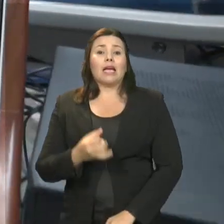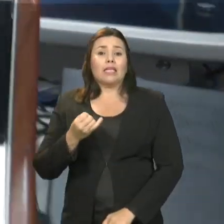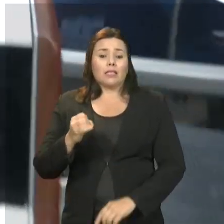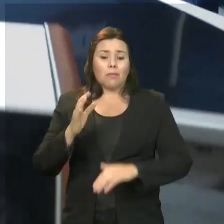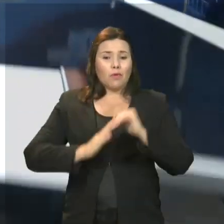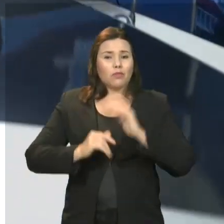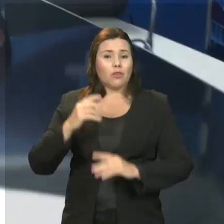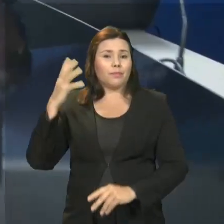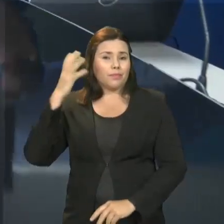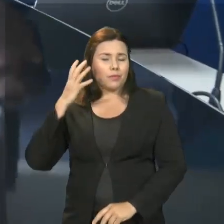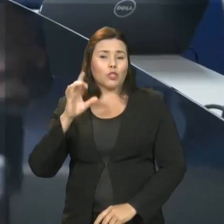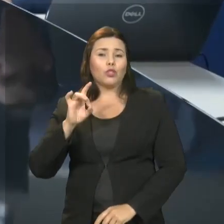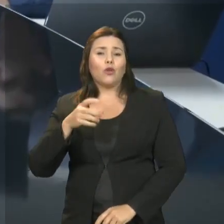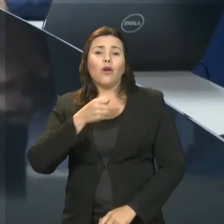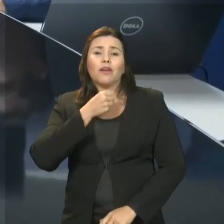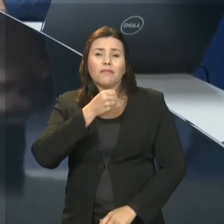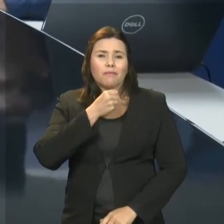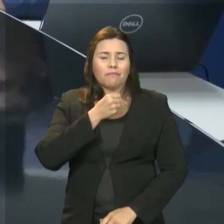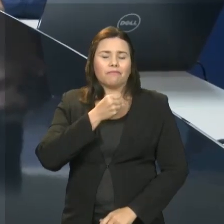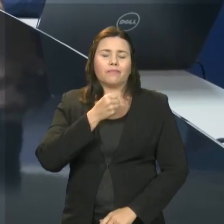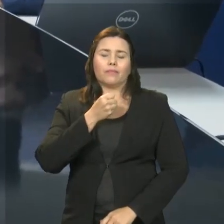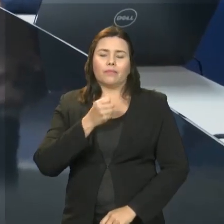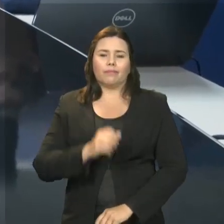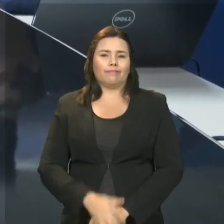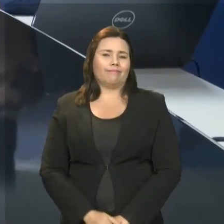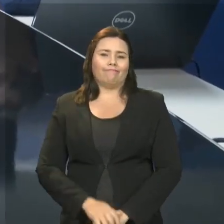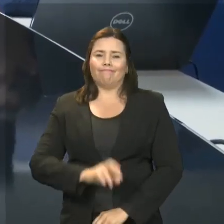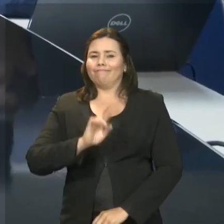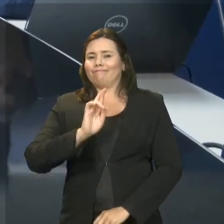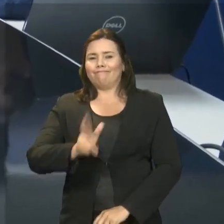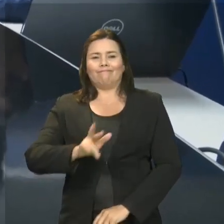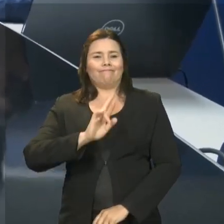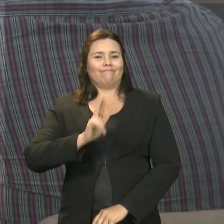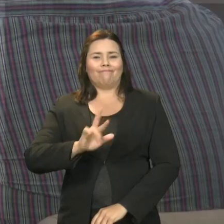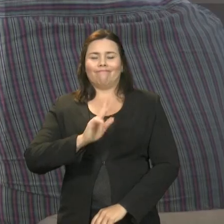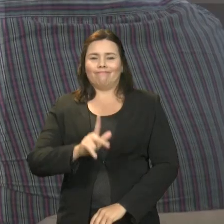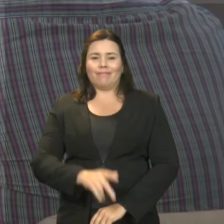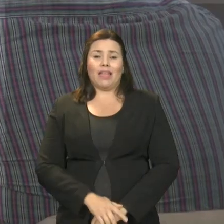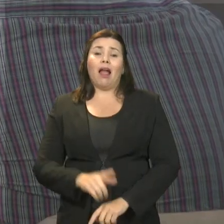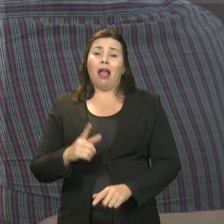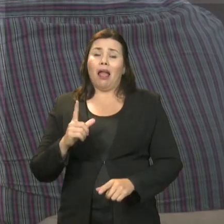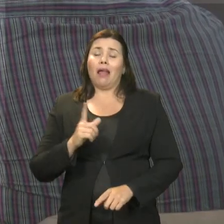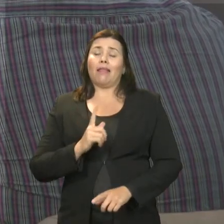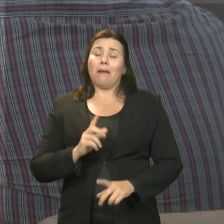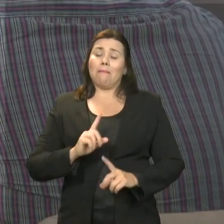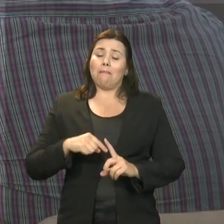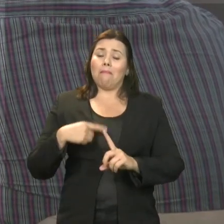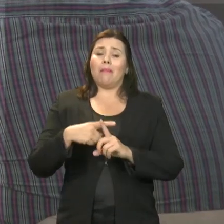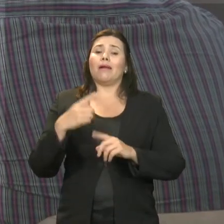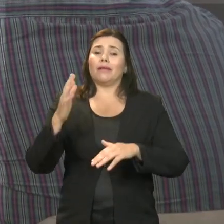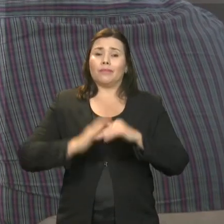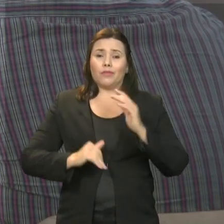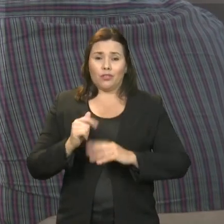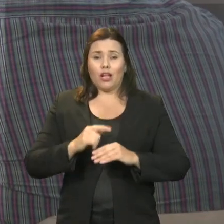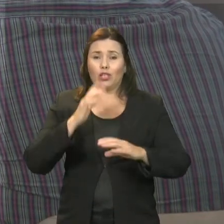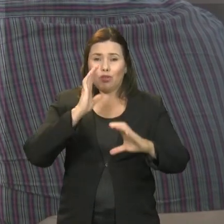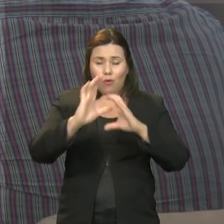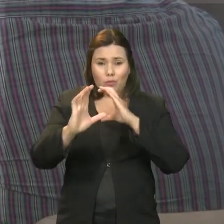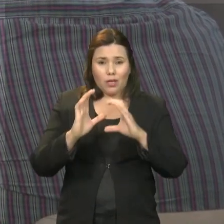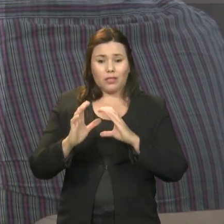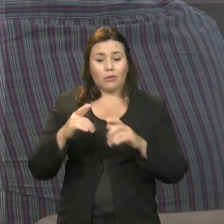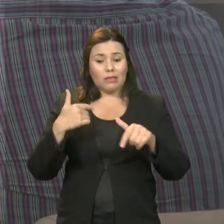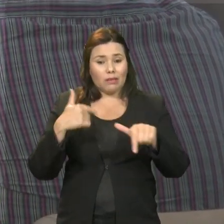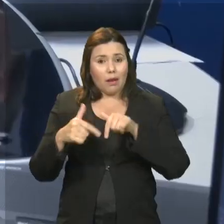apenas os locutores que apresentam programas radiofônicos. Na verdade, todo profissional da comunicação que atua